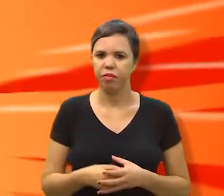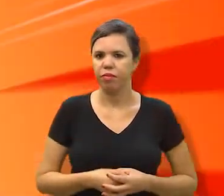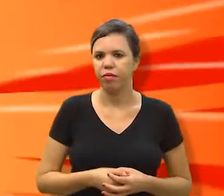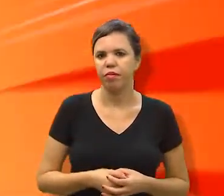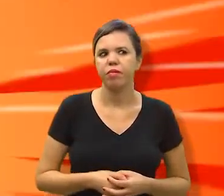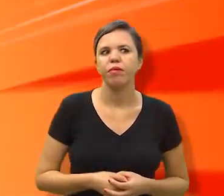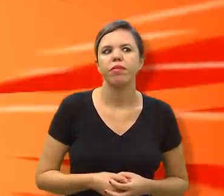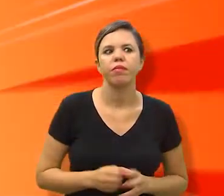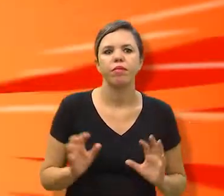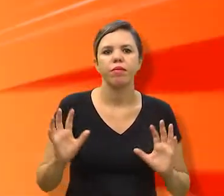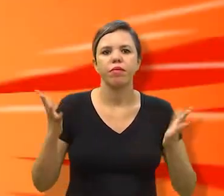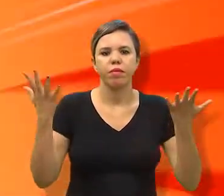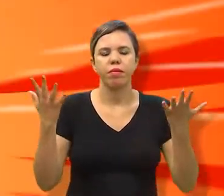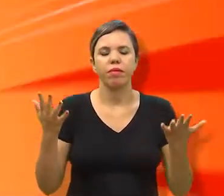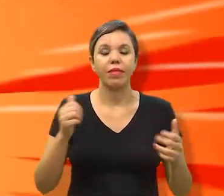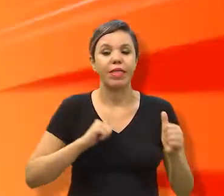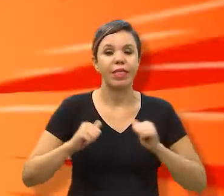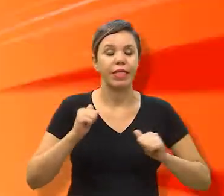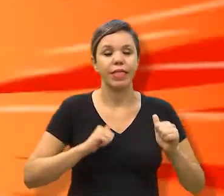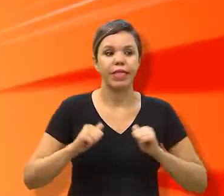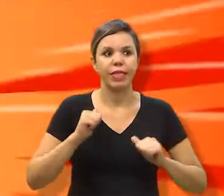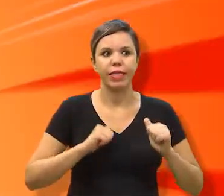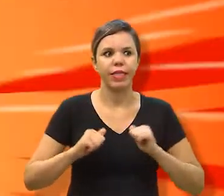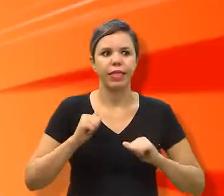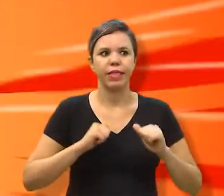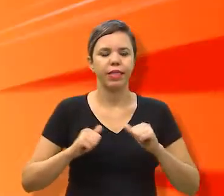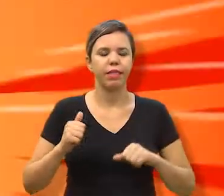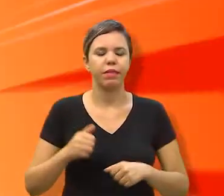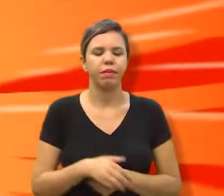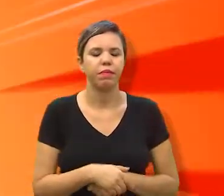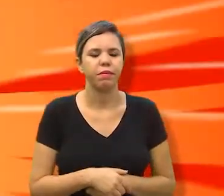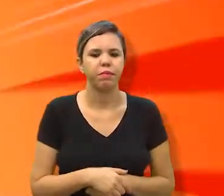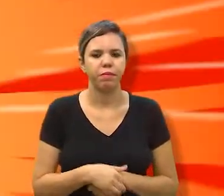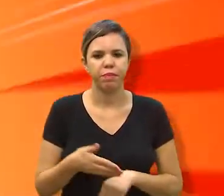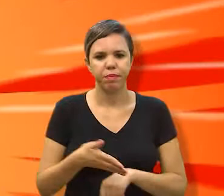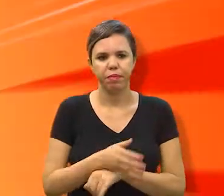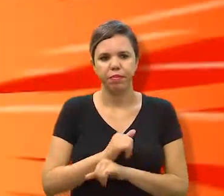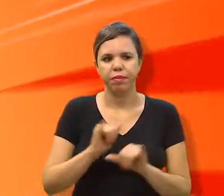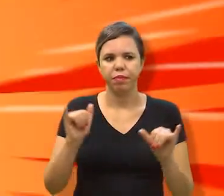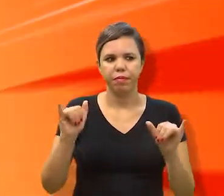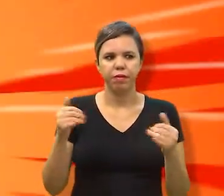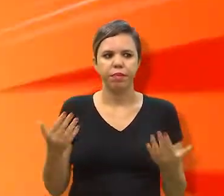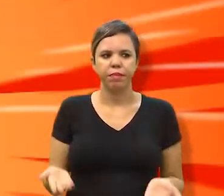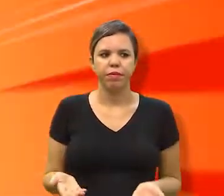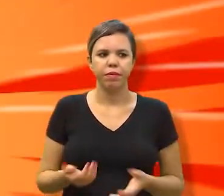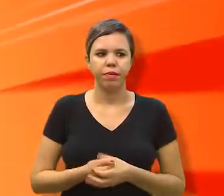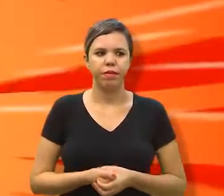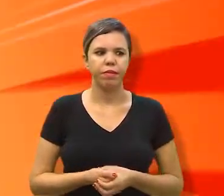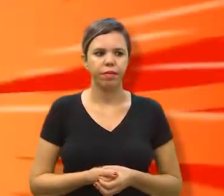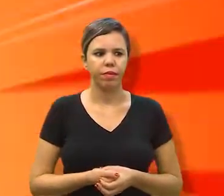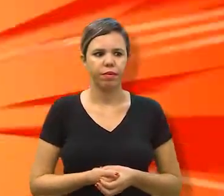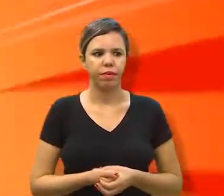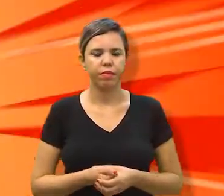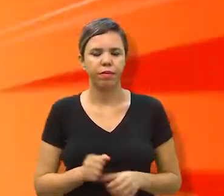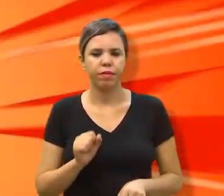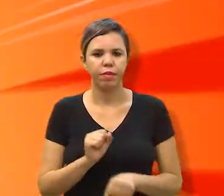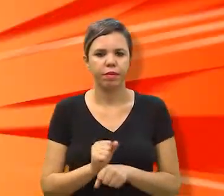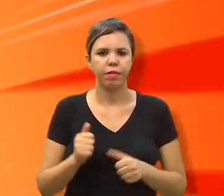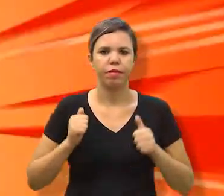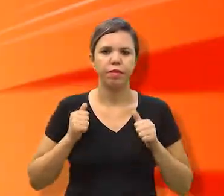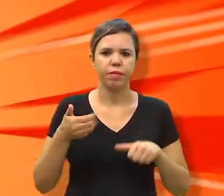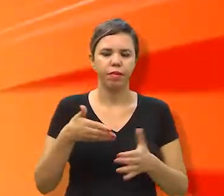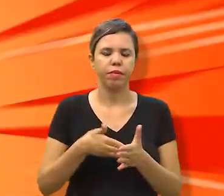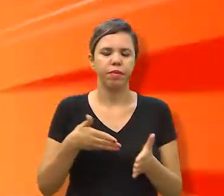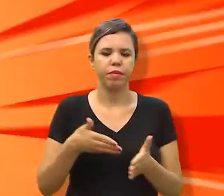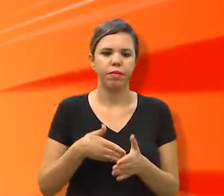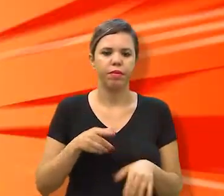E também os eventos que a gente tá ansioso aí também para divulgar, né? Que a gente ficou aí sem ir pros